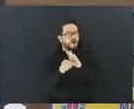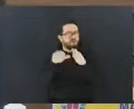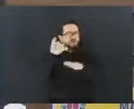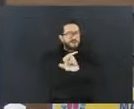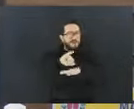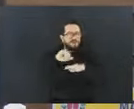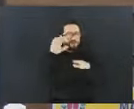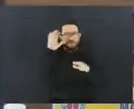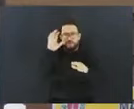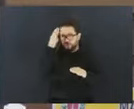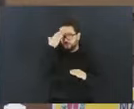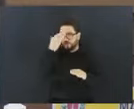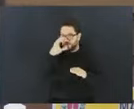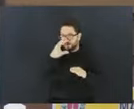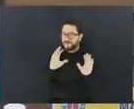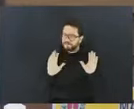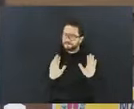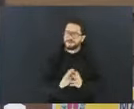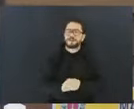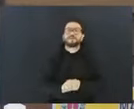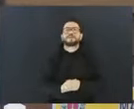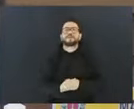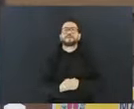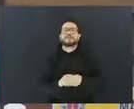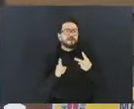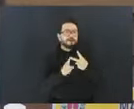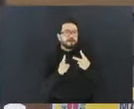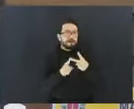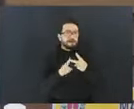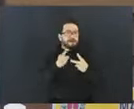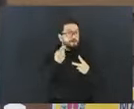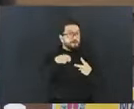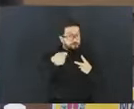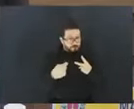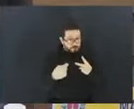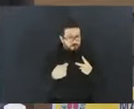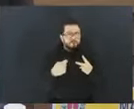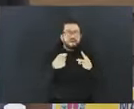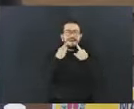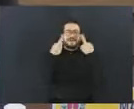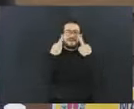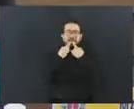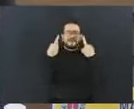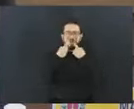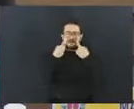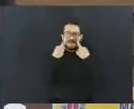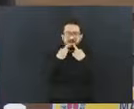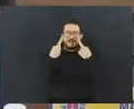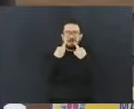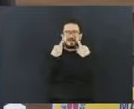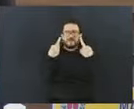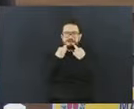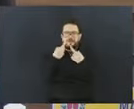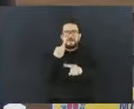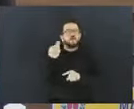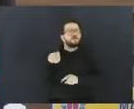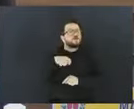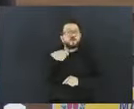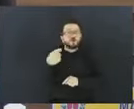A segunda pergunta seria relacionada a diversas reclamações que a gente recebe com relação a incômodos na